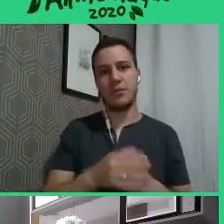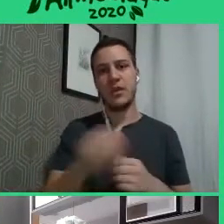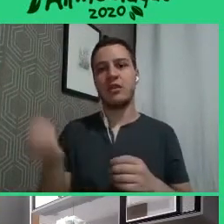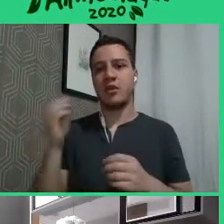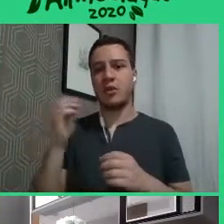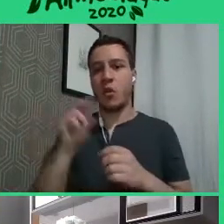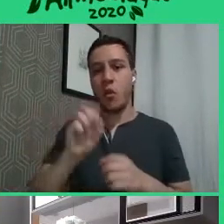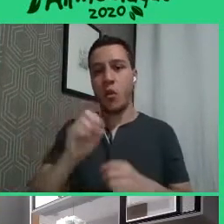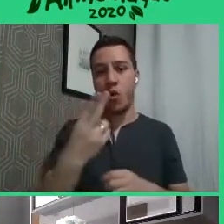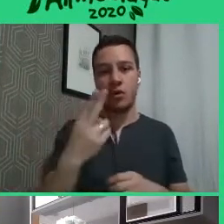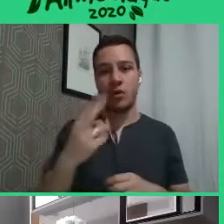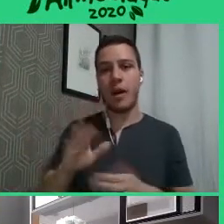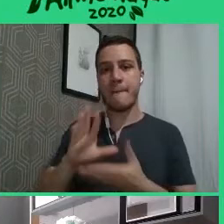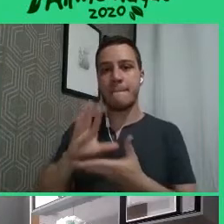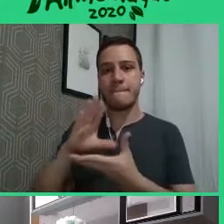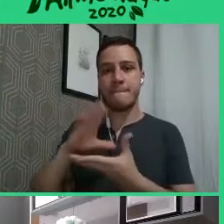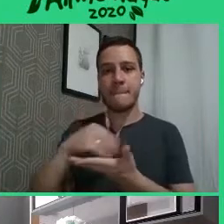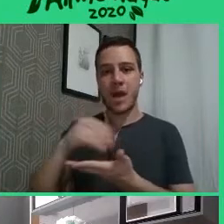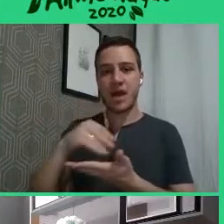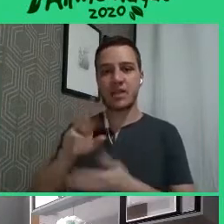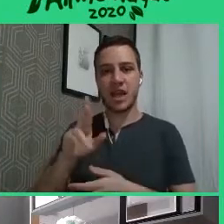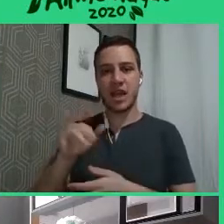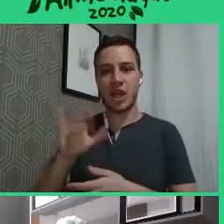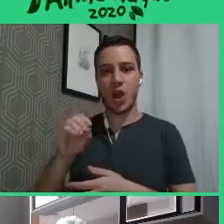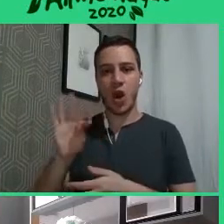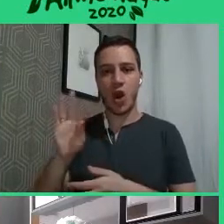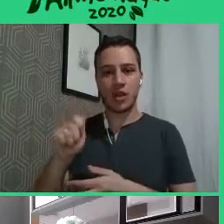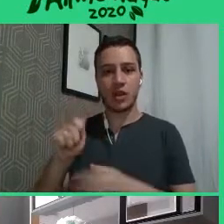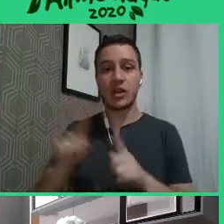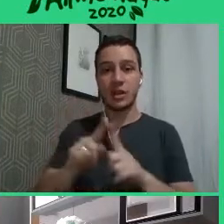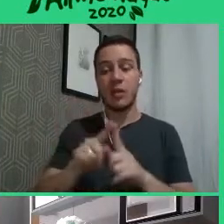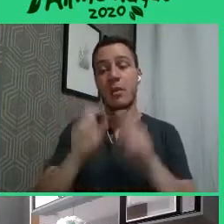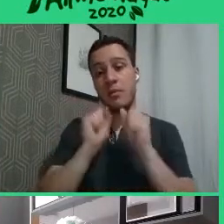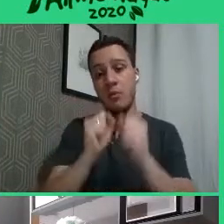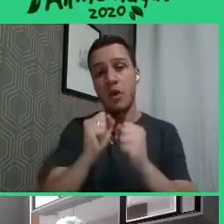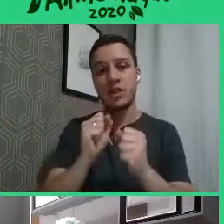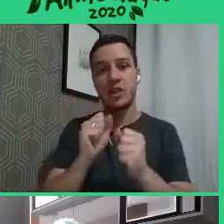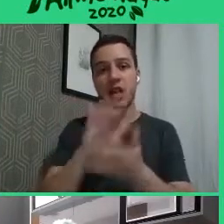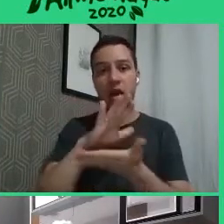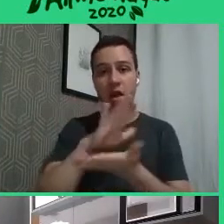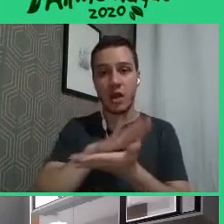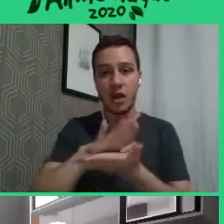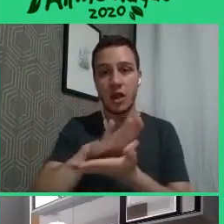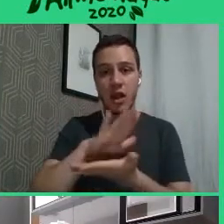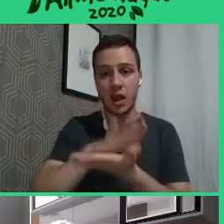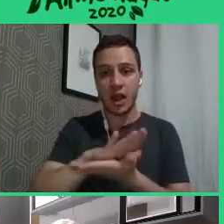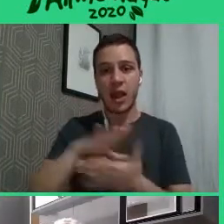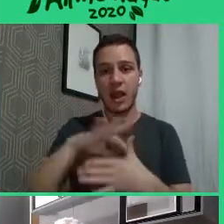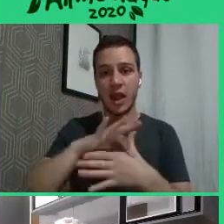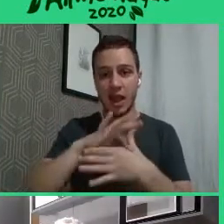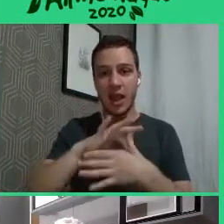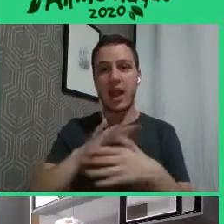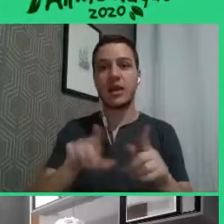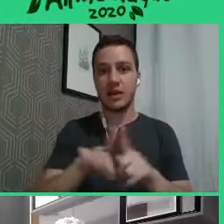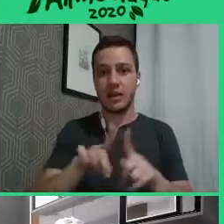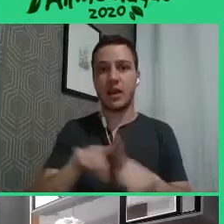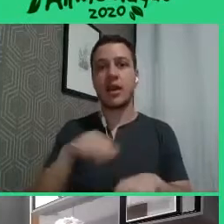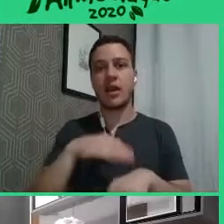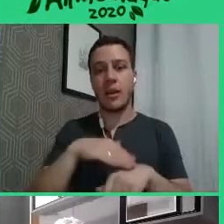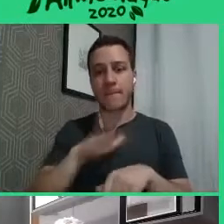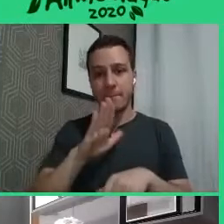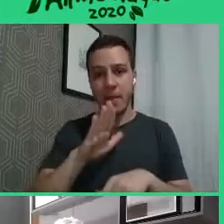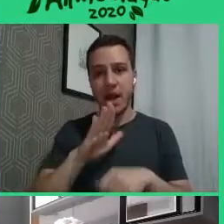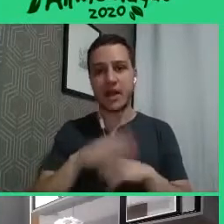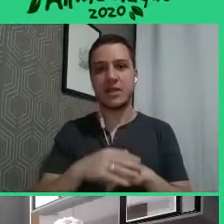eu posso colocar o hambúrguer aqui no meio, né? E aí eu tenho uma refeição mais proteica também. se eu não vou dormir